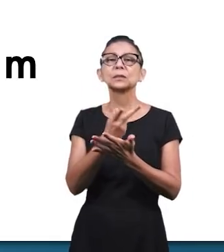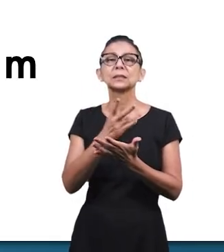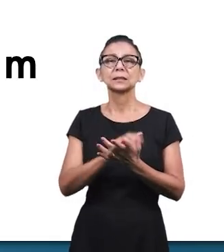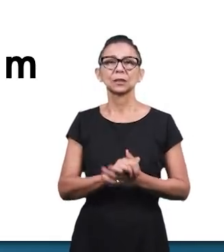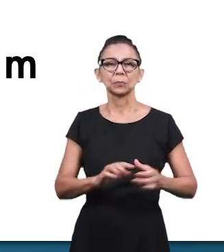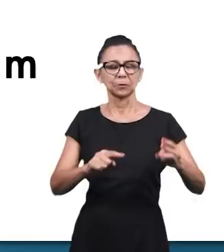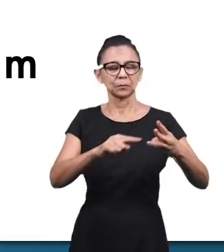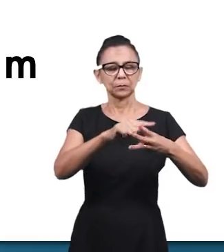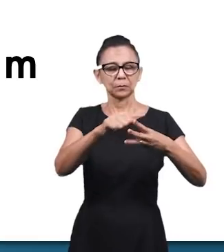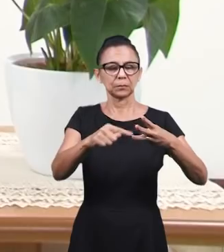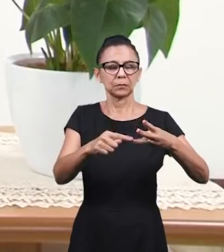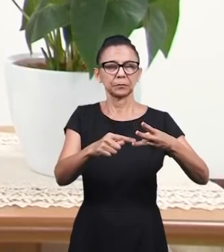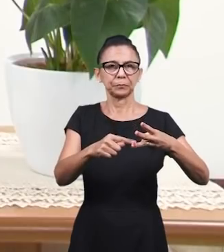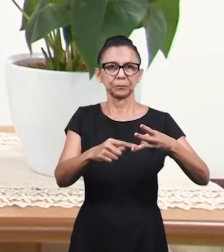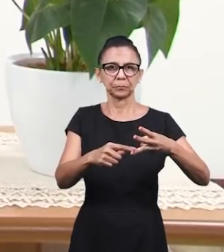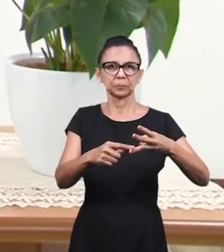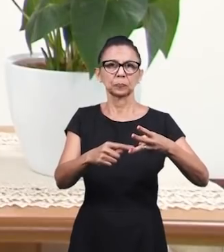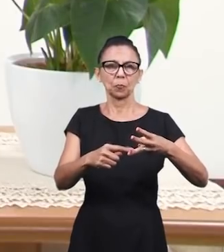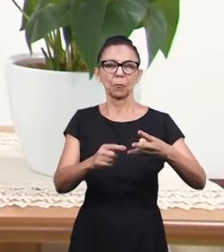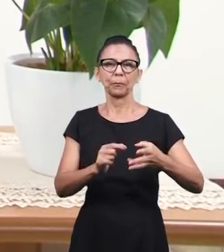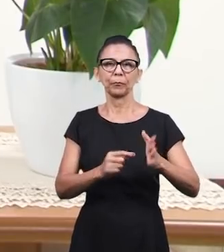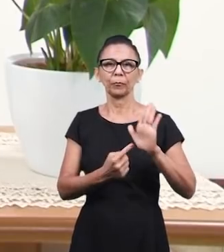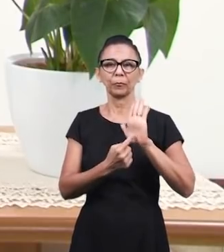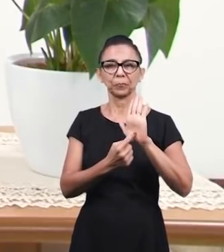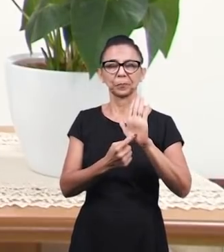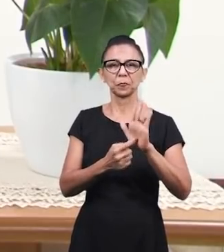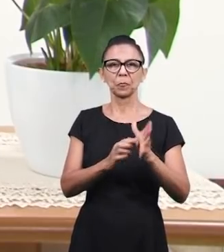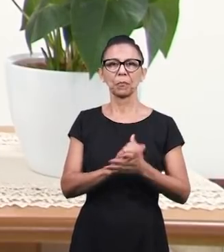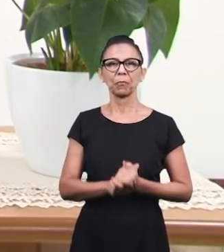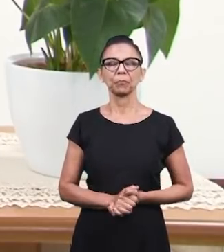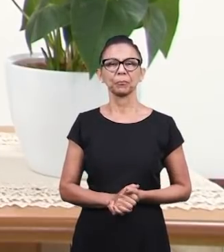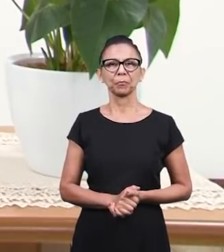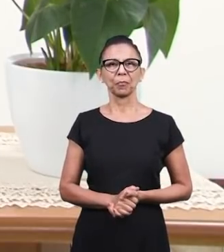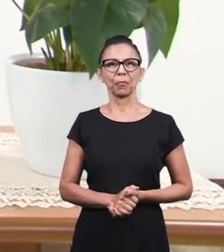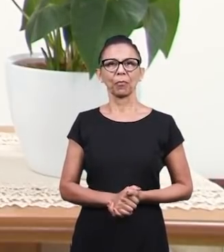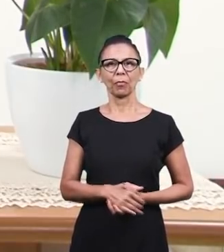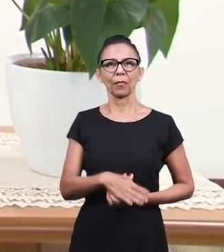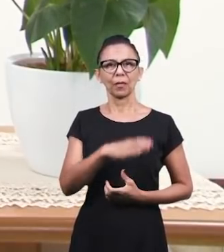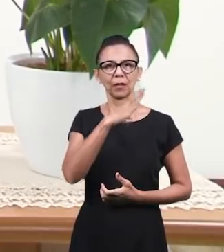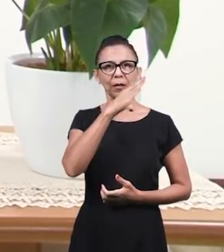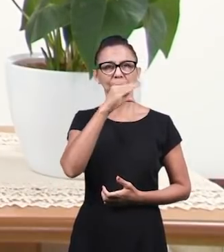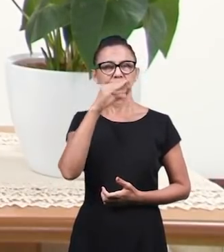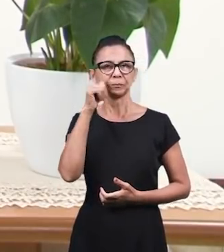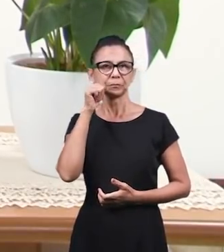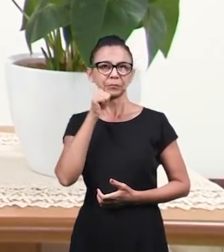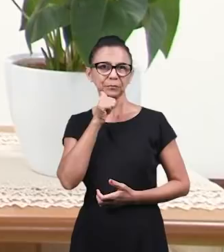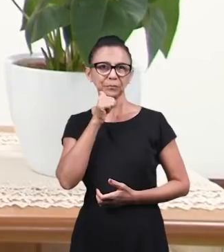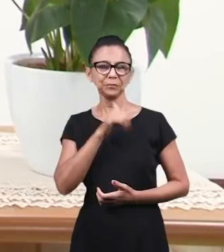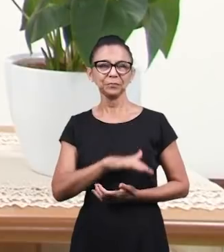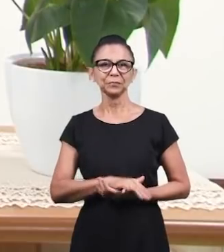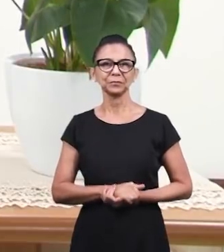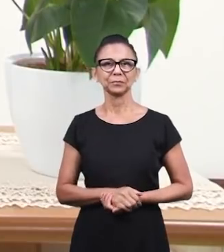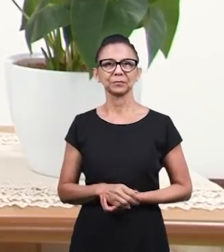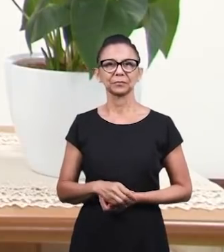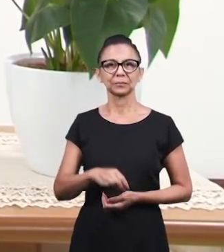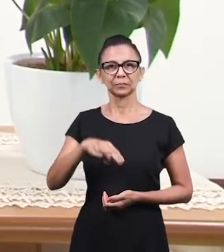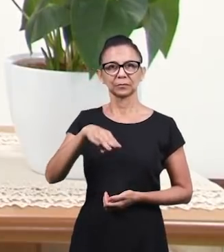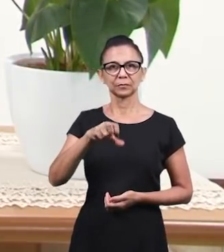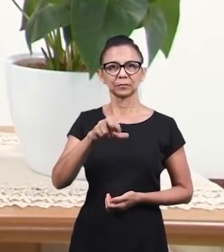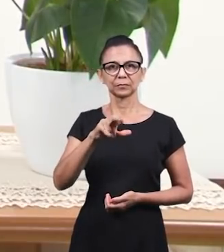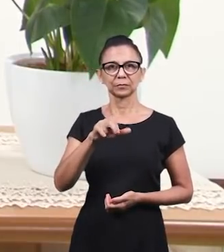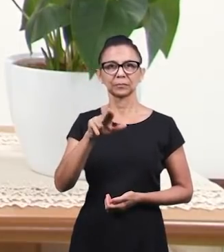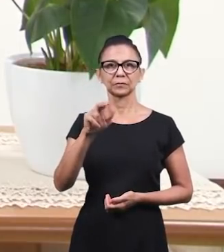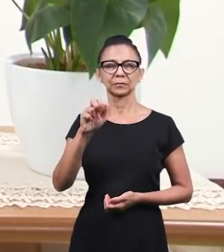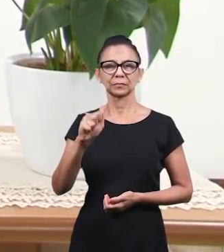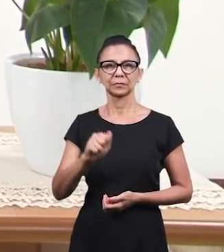3 situações. Quem vai responder a esta pergunta é a adolescente Mariana Afonso do Carmo Amaral, de 11